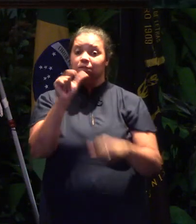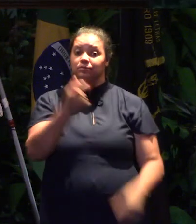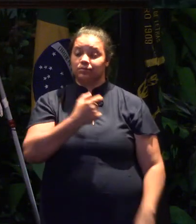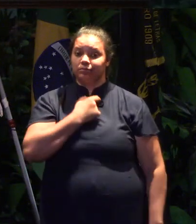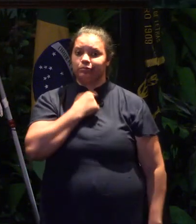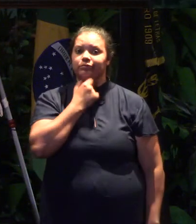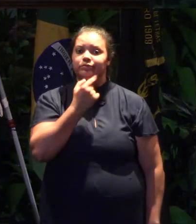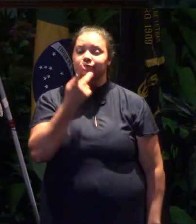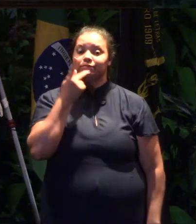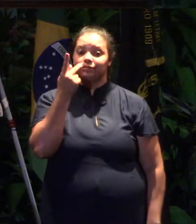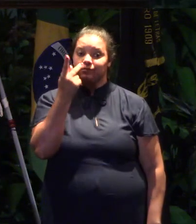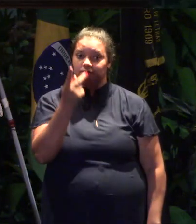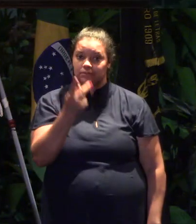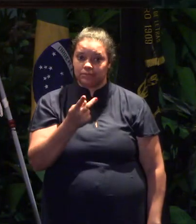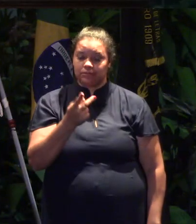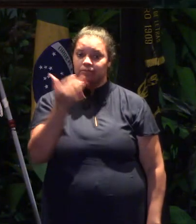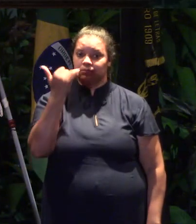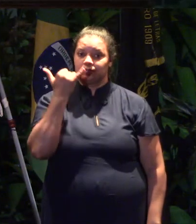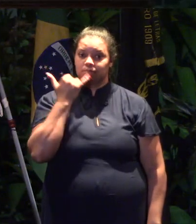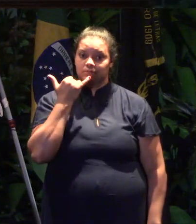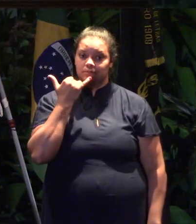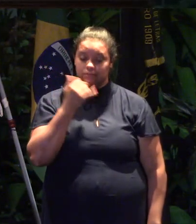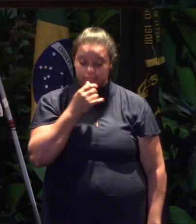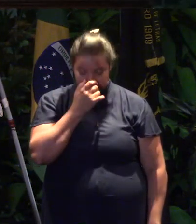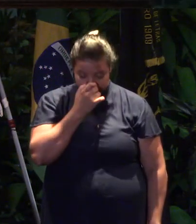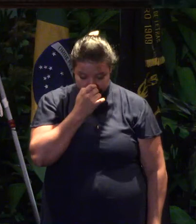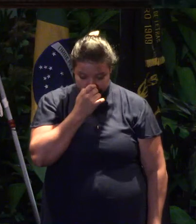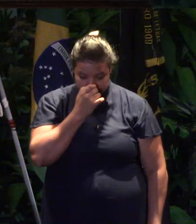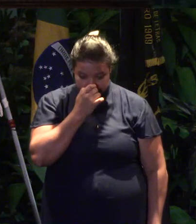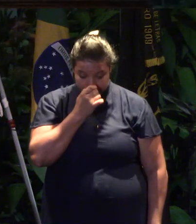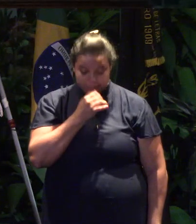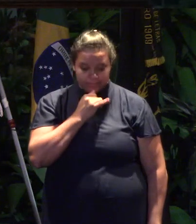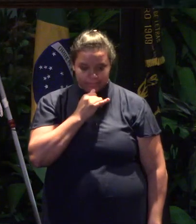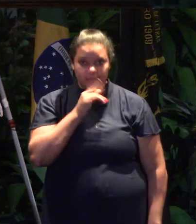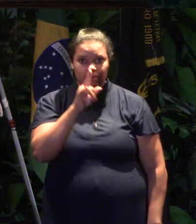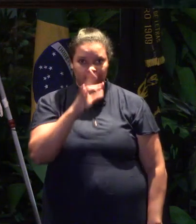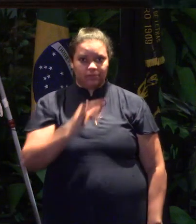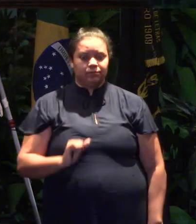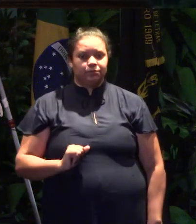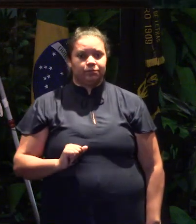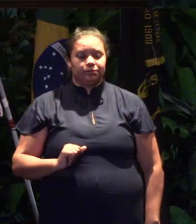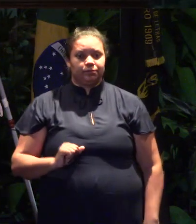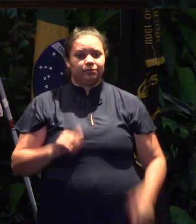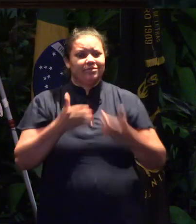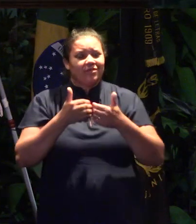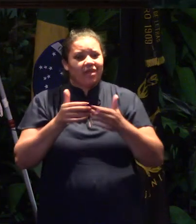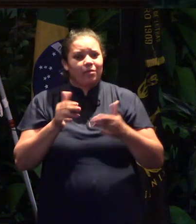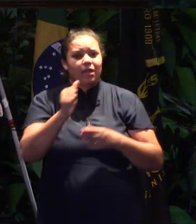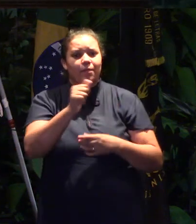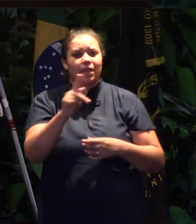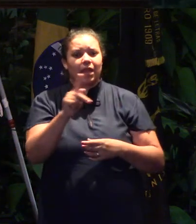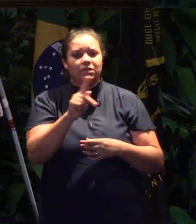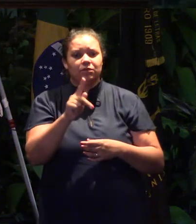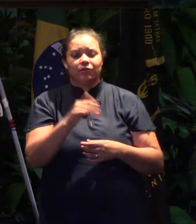que é falado no celular. Então, eu vou, quer ver, Eu não vou abrir o voice dream, não, porque não vai tomar tempo. Mas aqui,